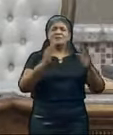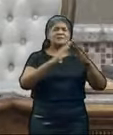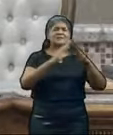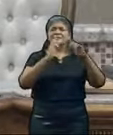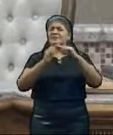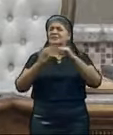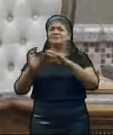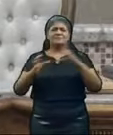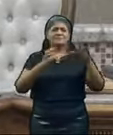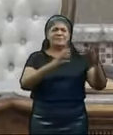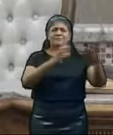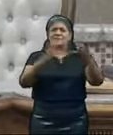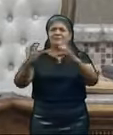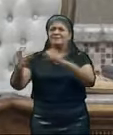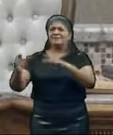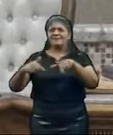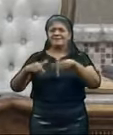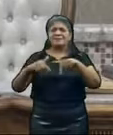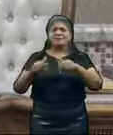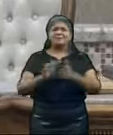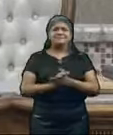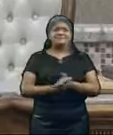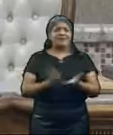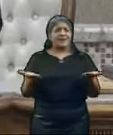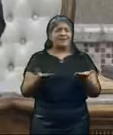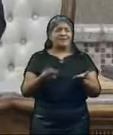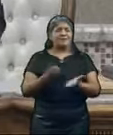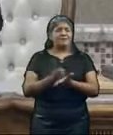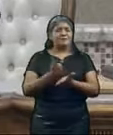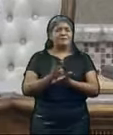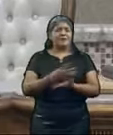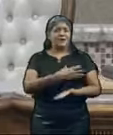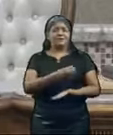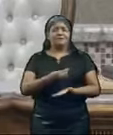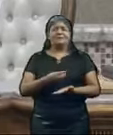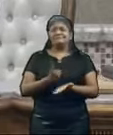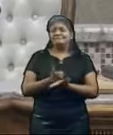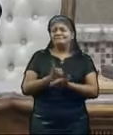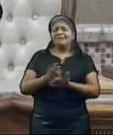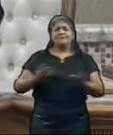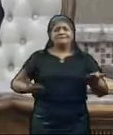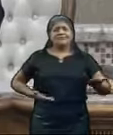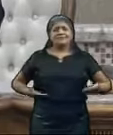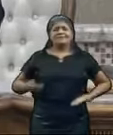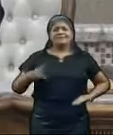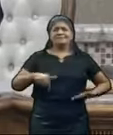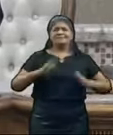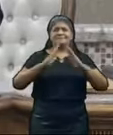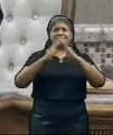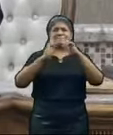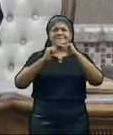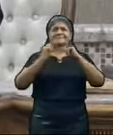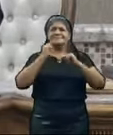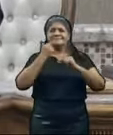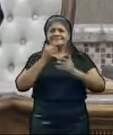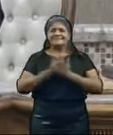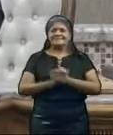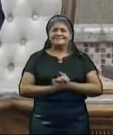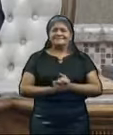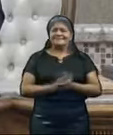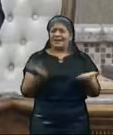e agora seu filho servindo a Deus aqui na sede também os irmãos vamos